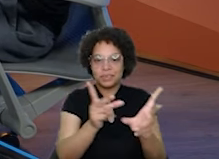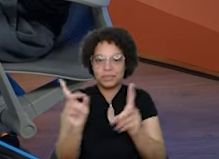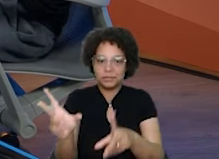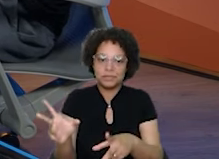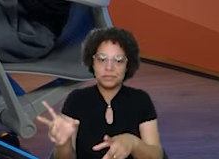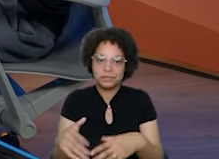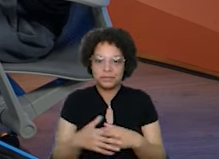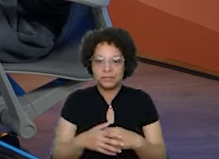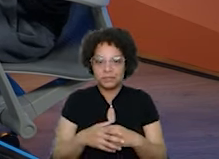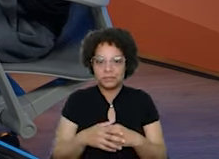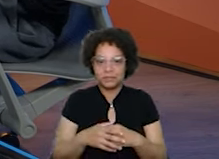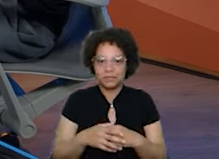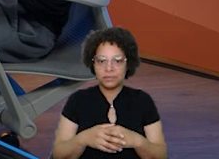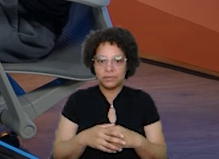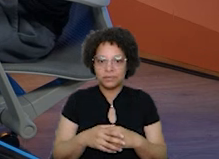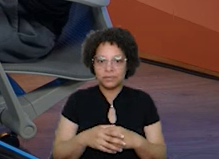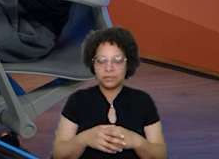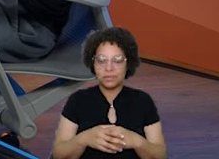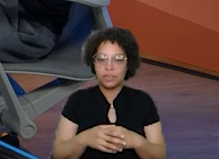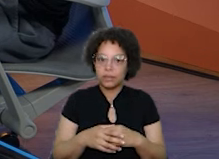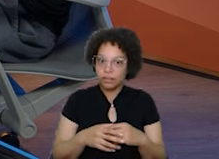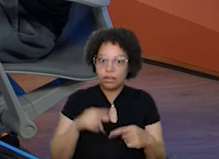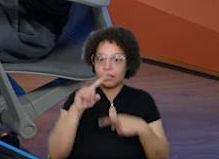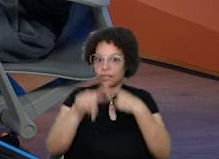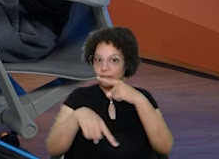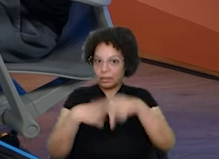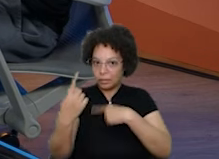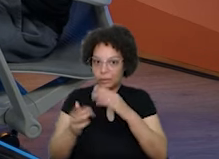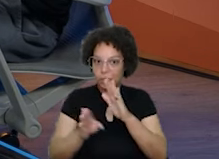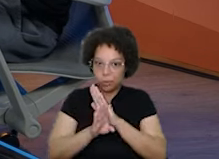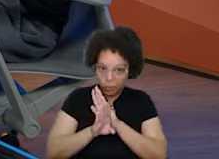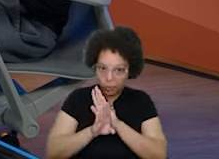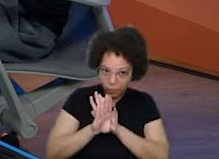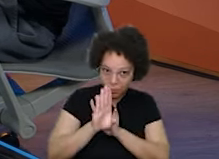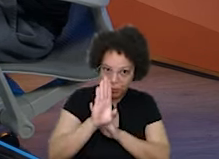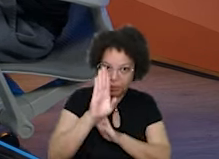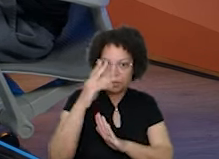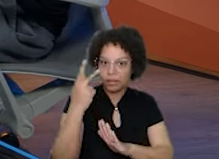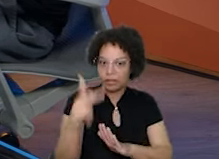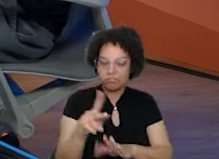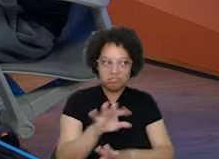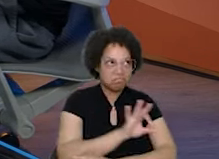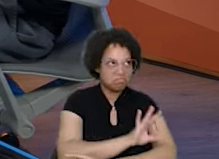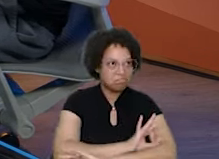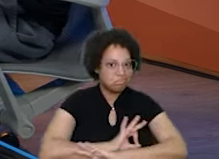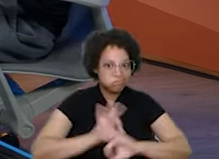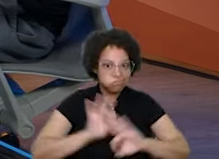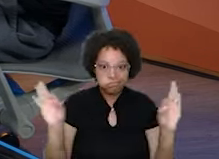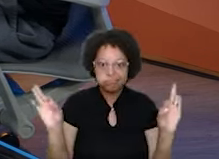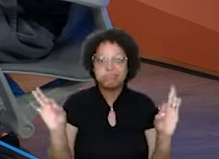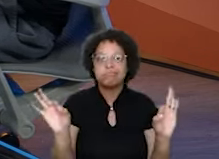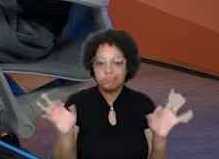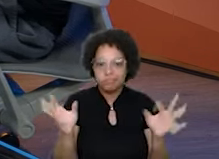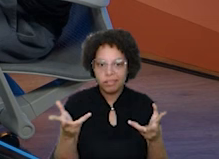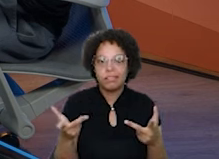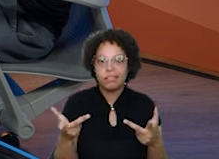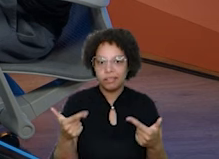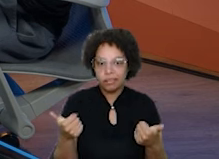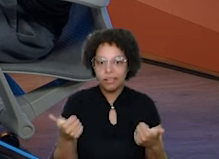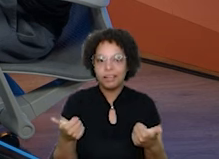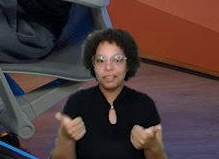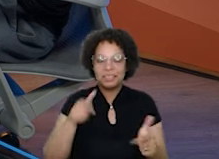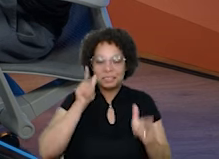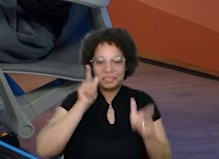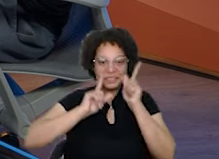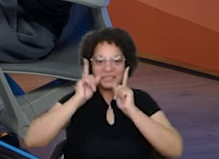assim realmente o o resultado de engajamento de crescimento da da da rede ela foi foi Fantástico assim um dos cases que eu